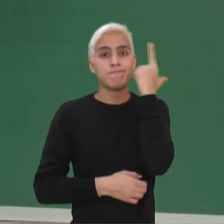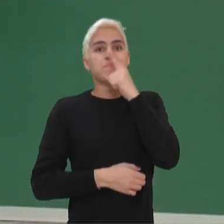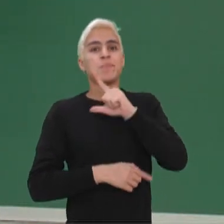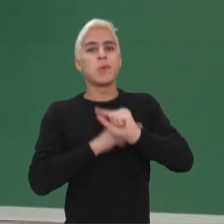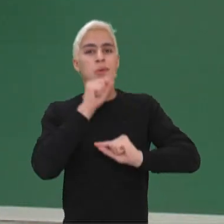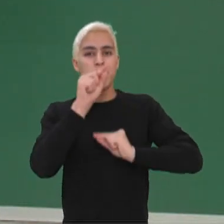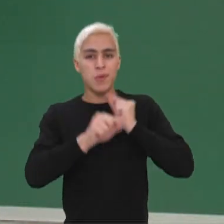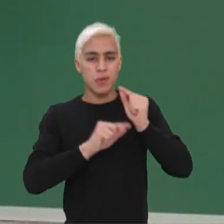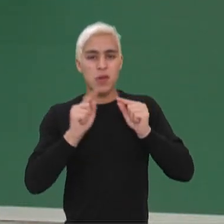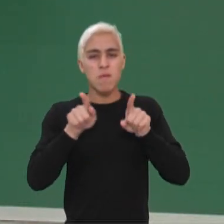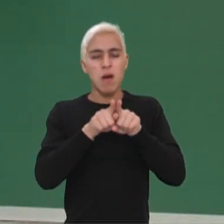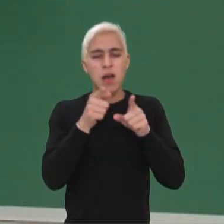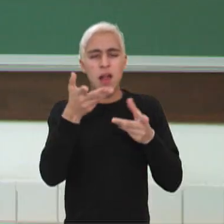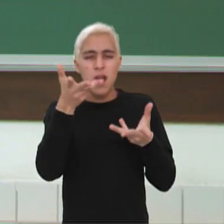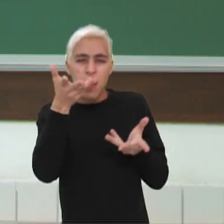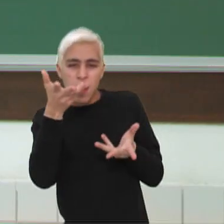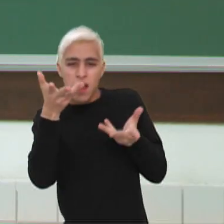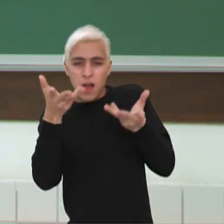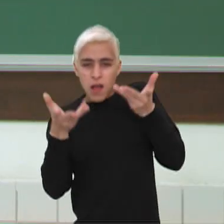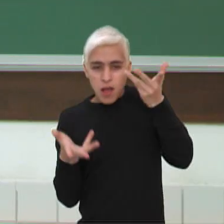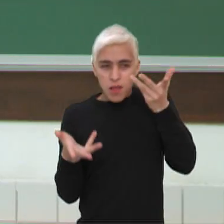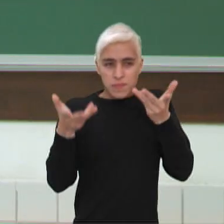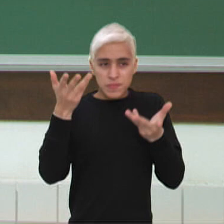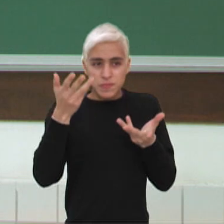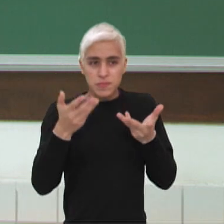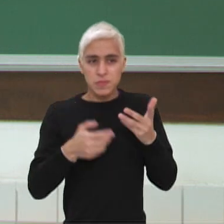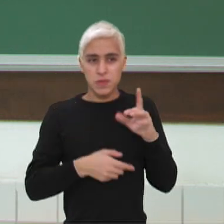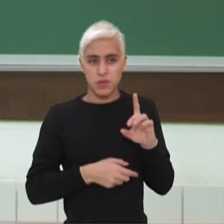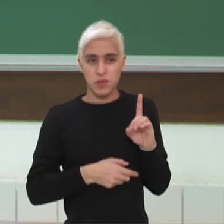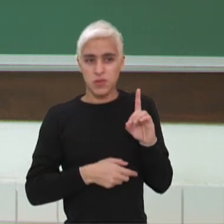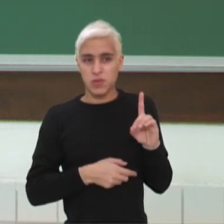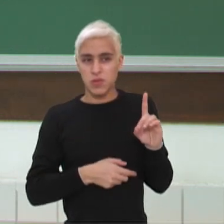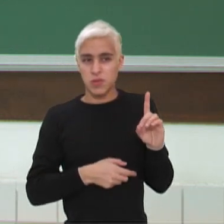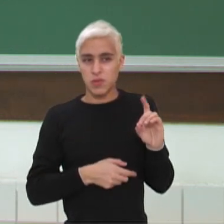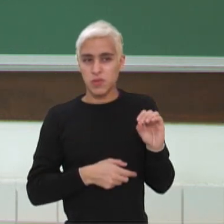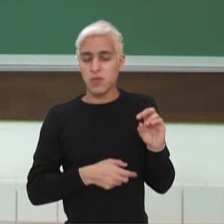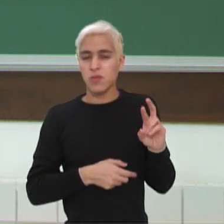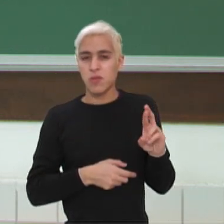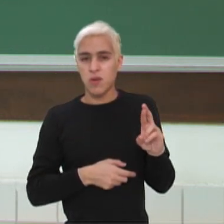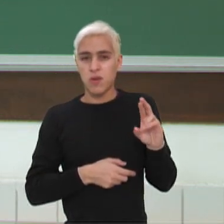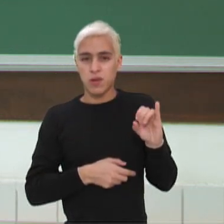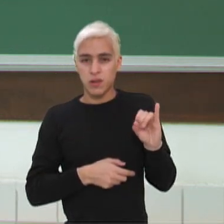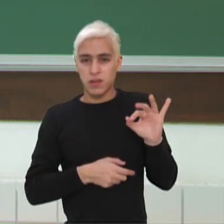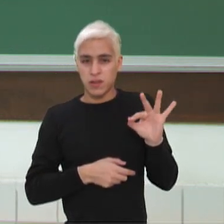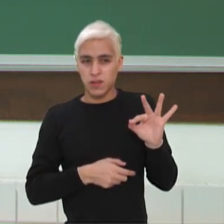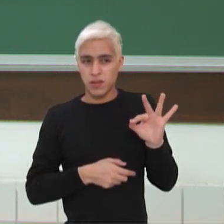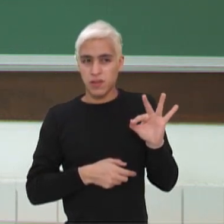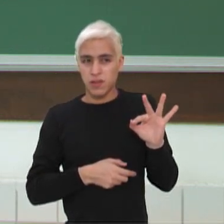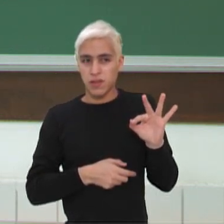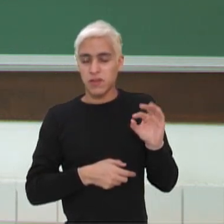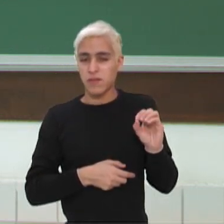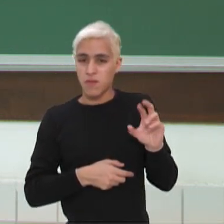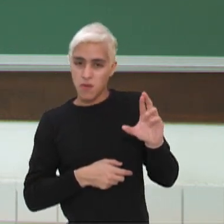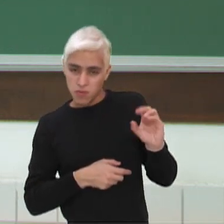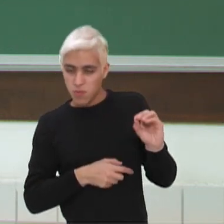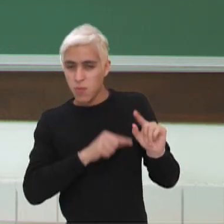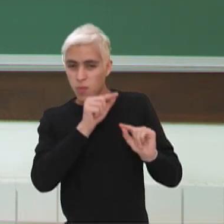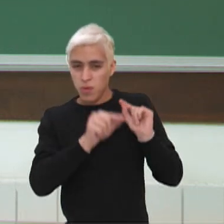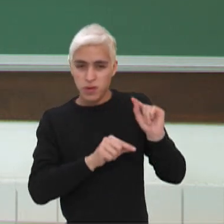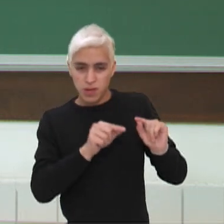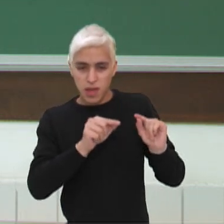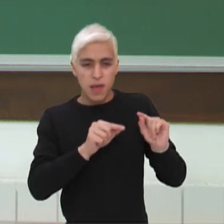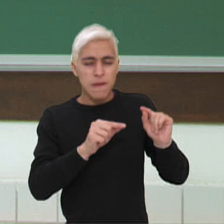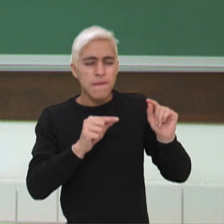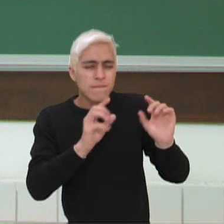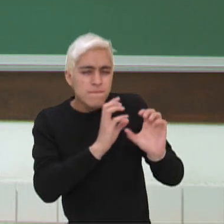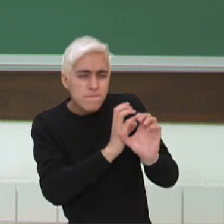conquista da proporção. O doríforo, que é isso que vocês estão vendo, foi calculado milimetricamente. Eles encontraram